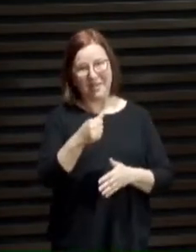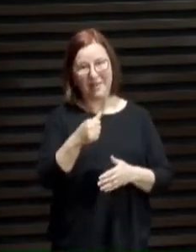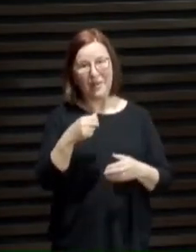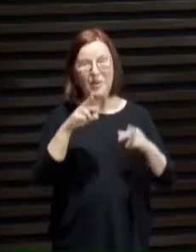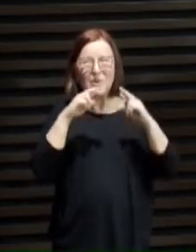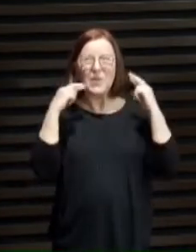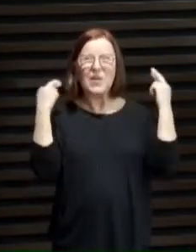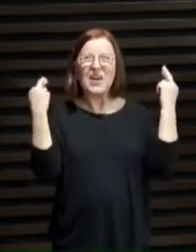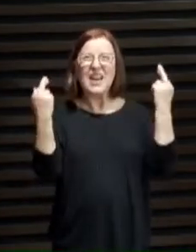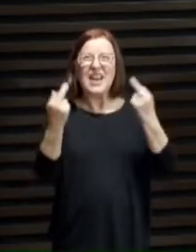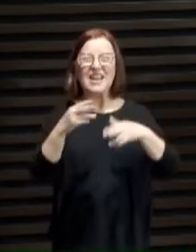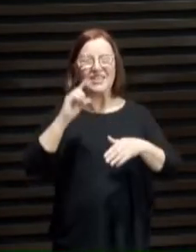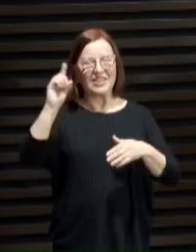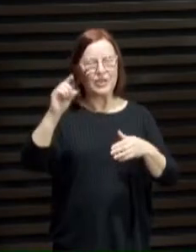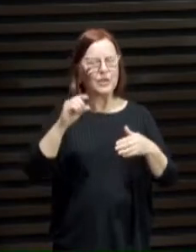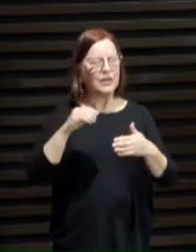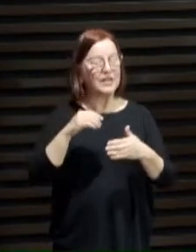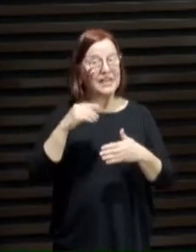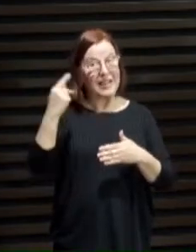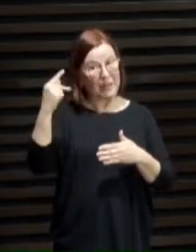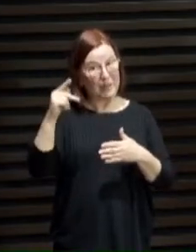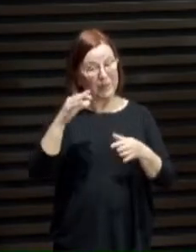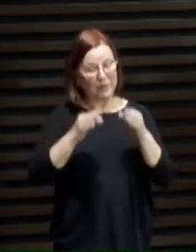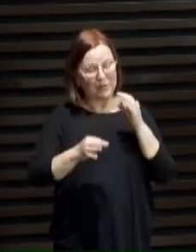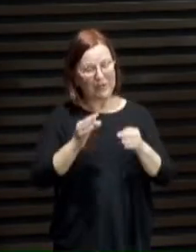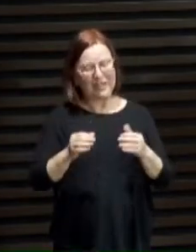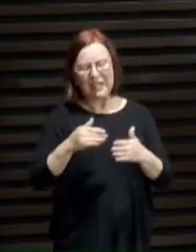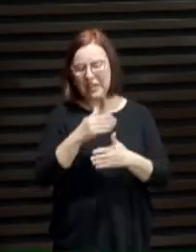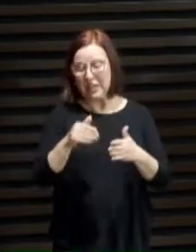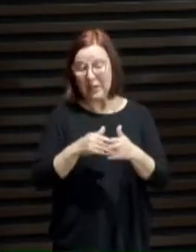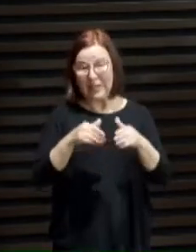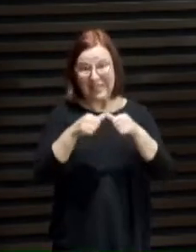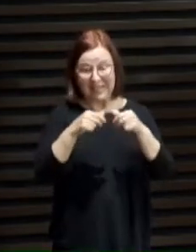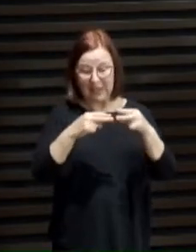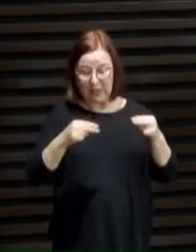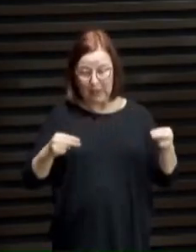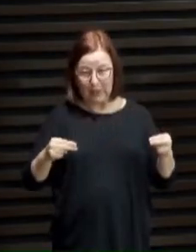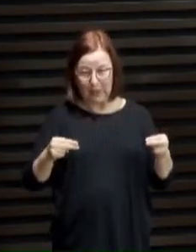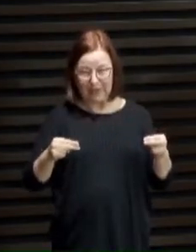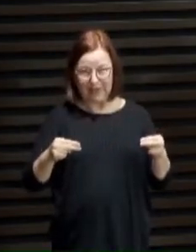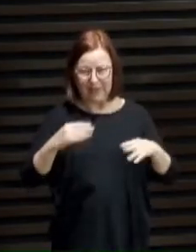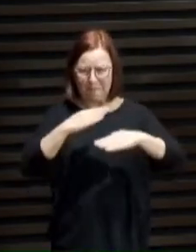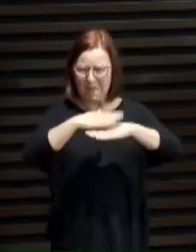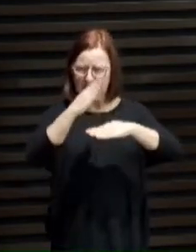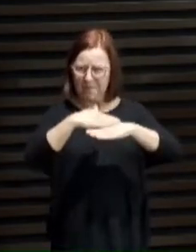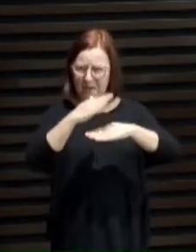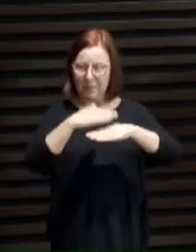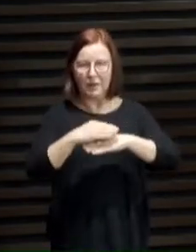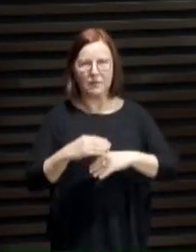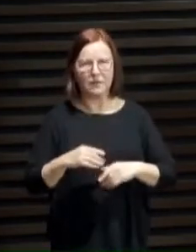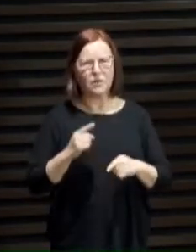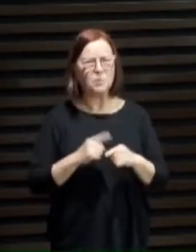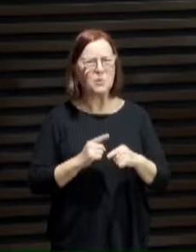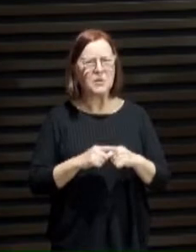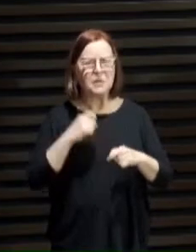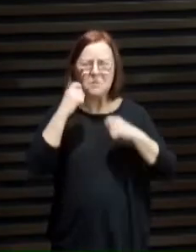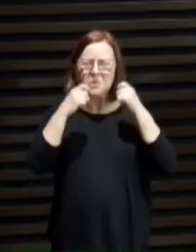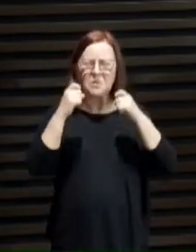e todas essas coisas vos serão acrescentadas. Por que você está preocupado com o dia de